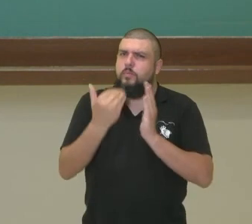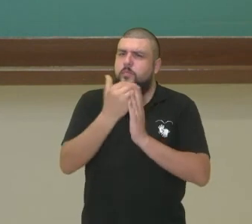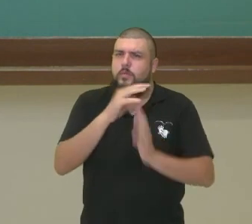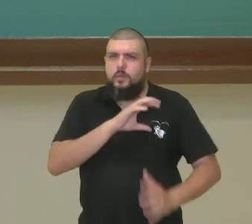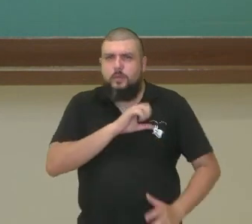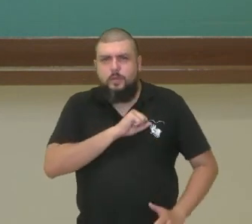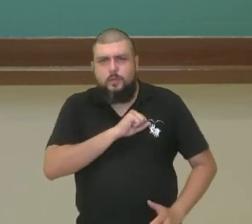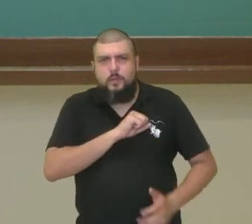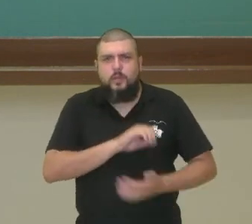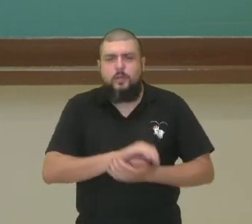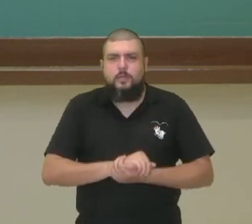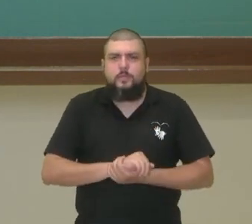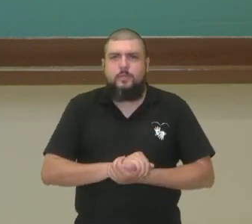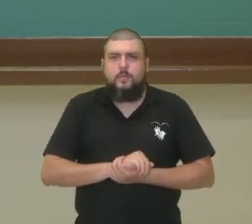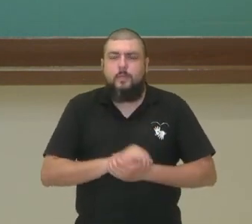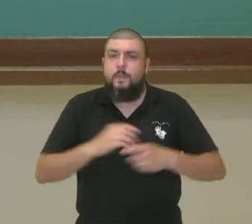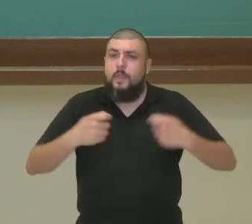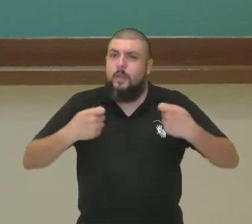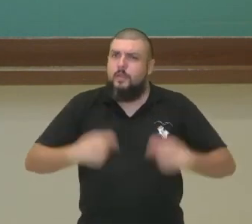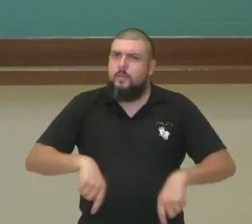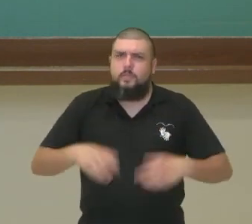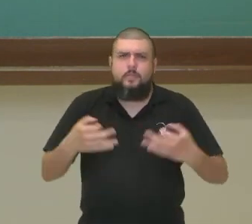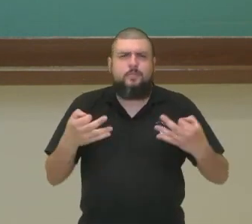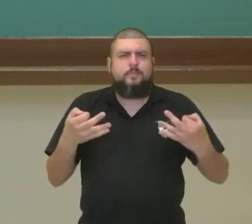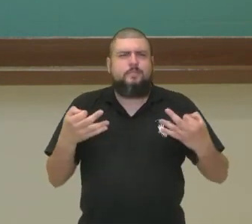peito. Não precisa ser